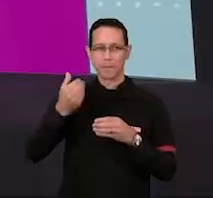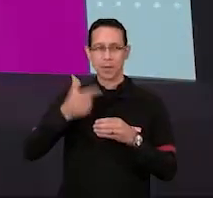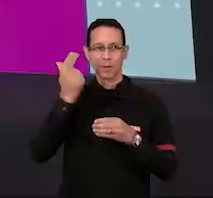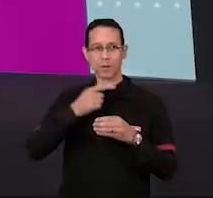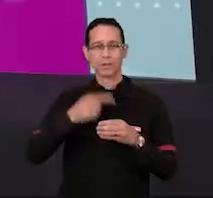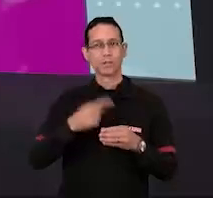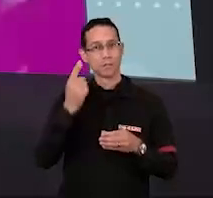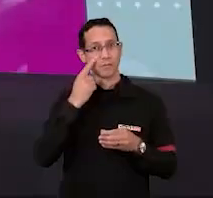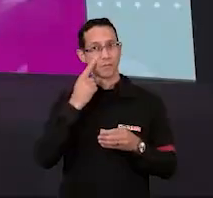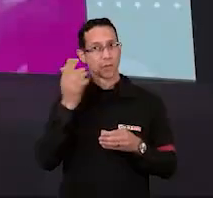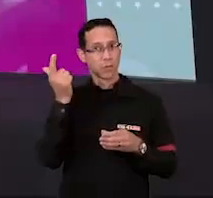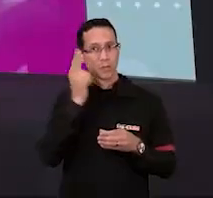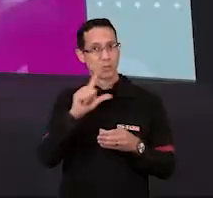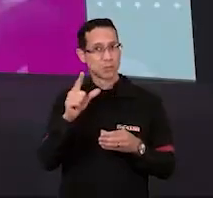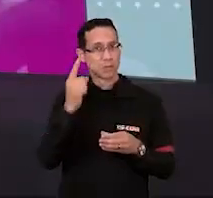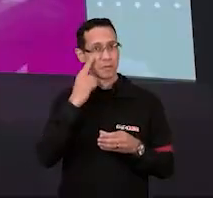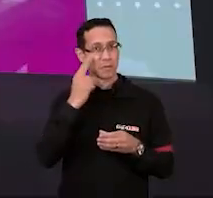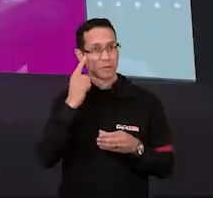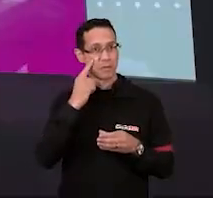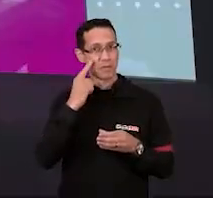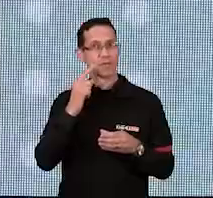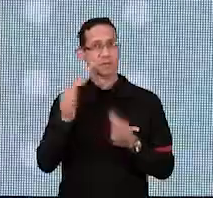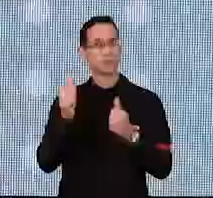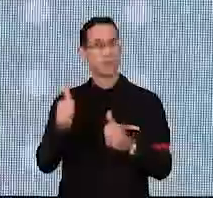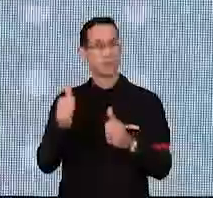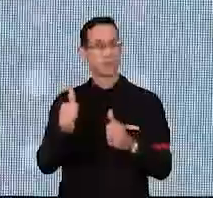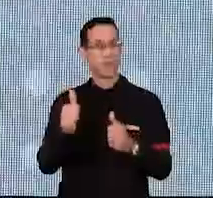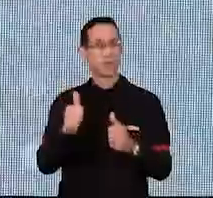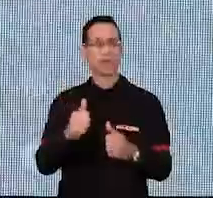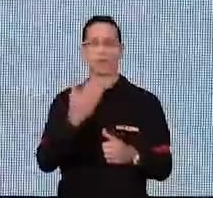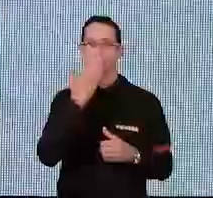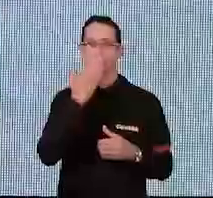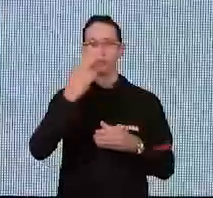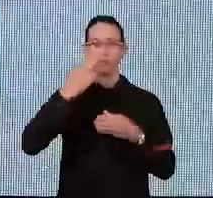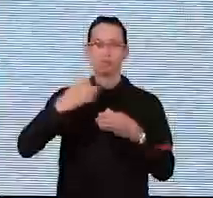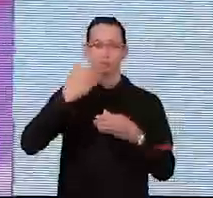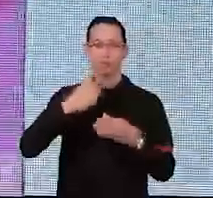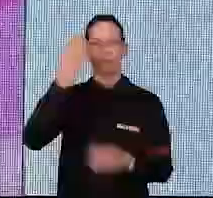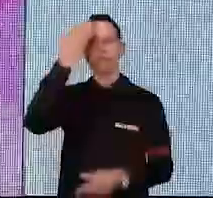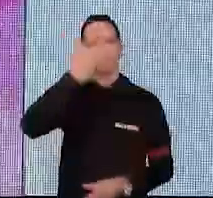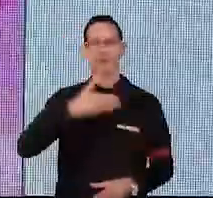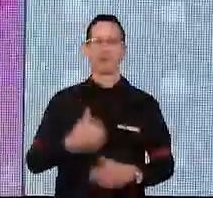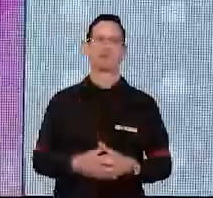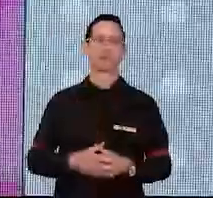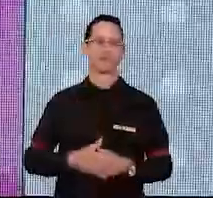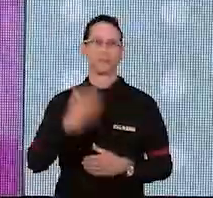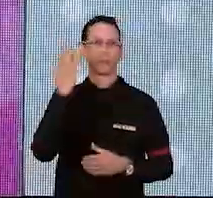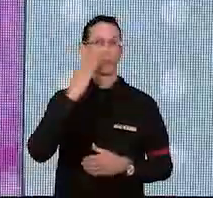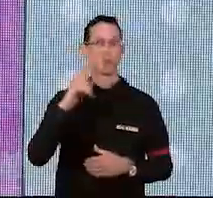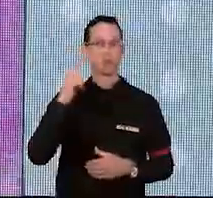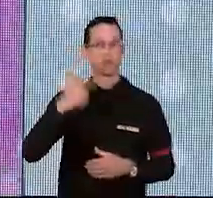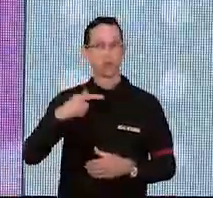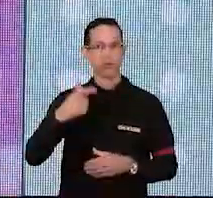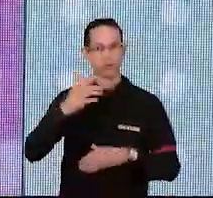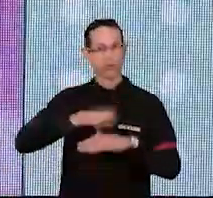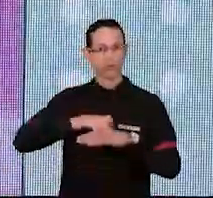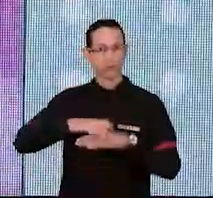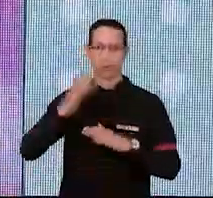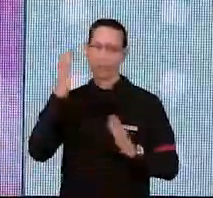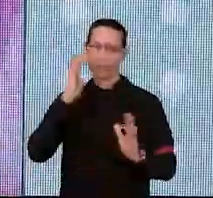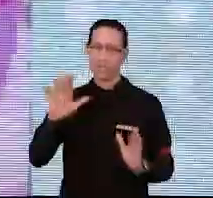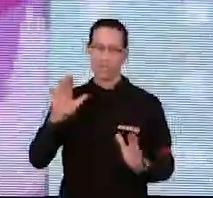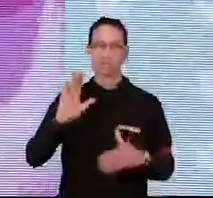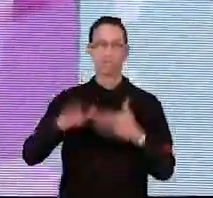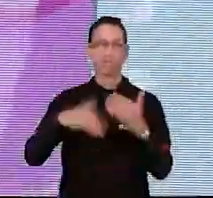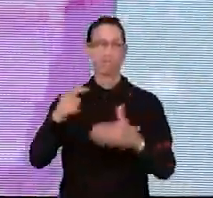fala, provavelmente esse animal deve ficar bem. Não sei nem se ele vai voltar a recidivar ou não, não que a gente vai